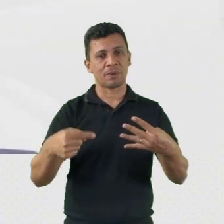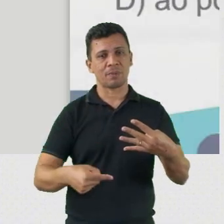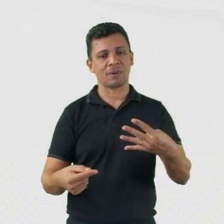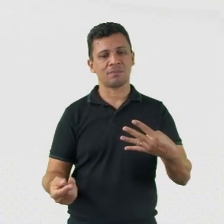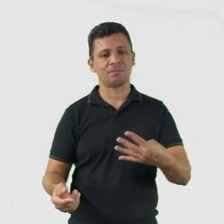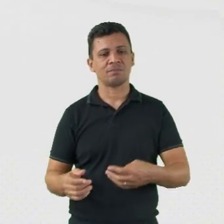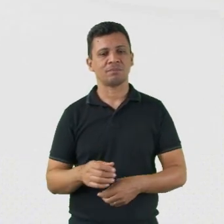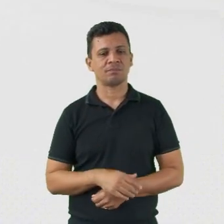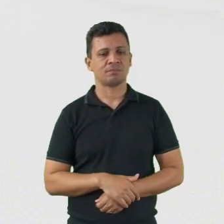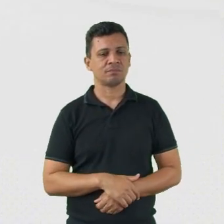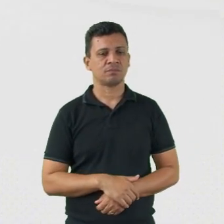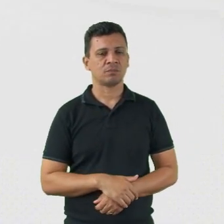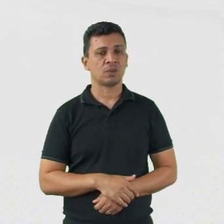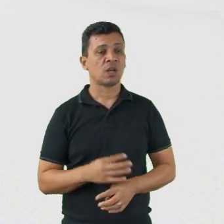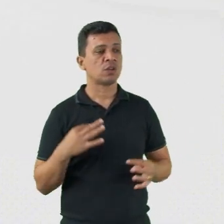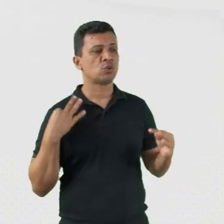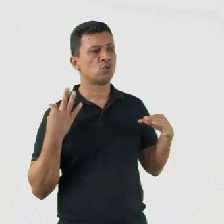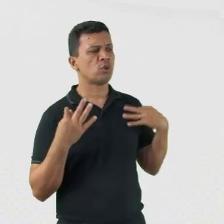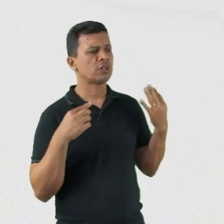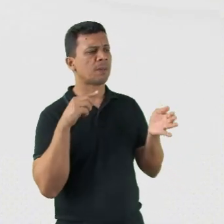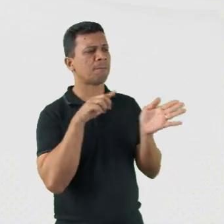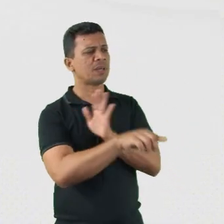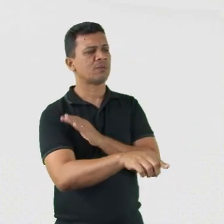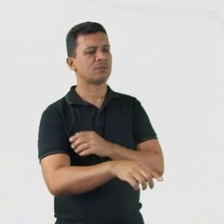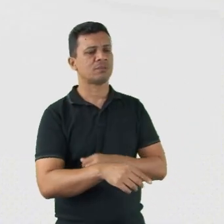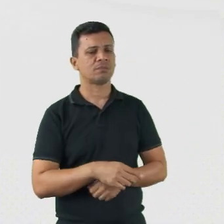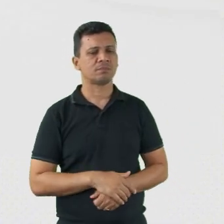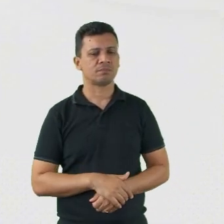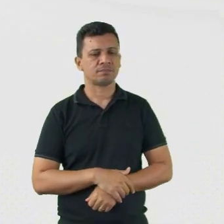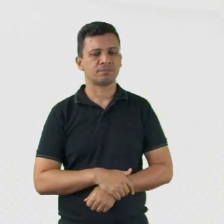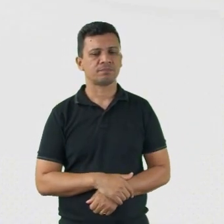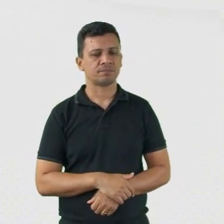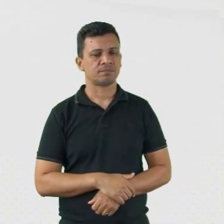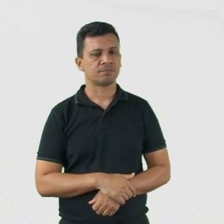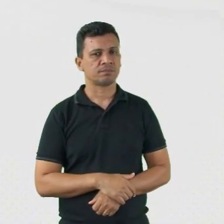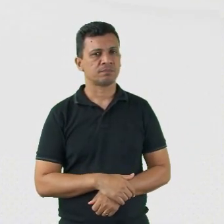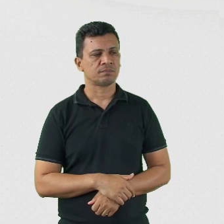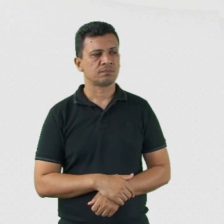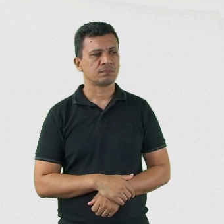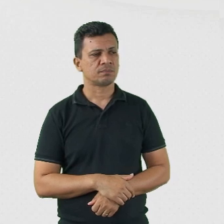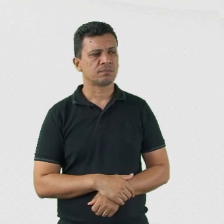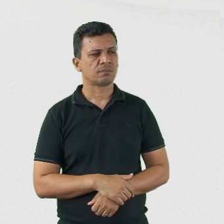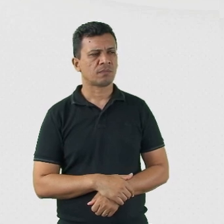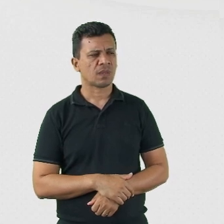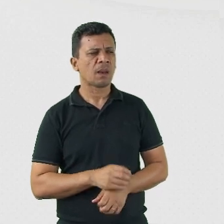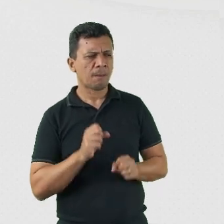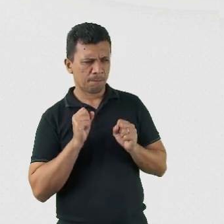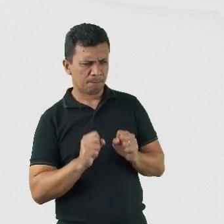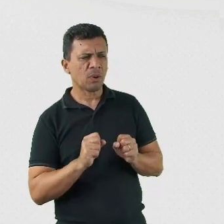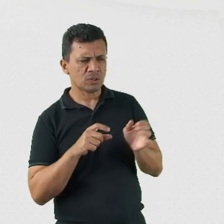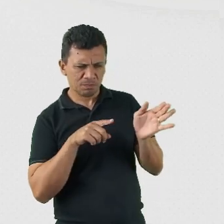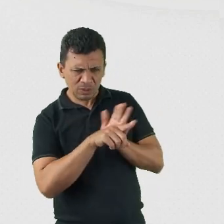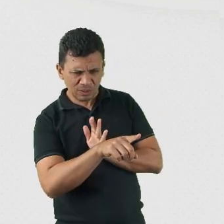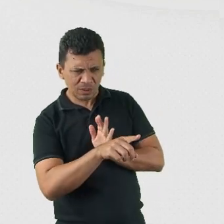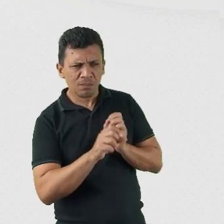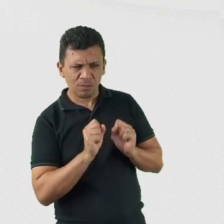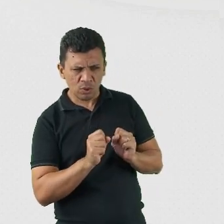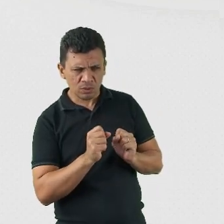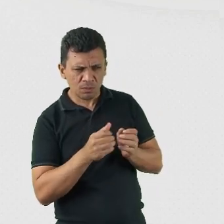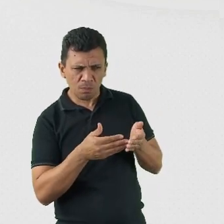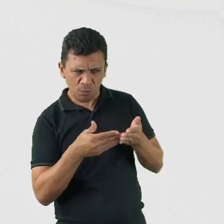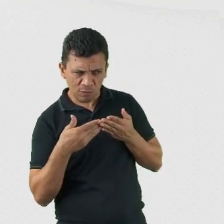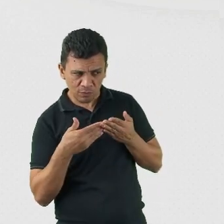Então vamos lá. Turista pergunta: Can I ask you something, please? Posso te perguntar uma coisa, por